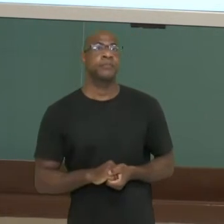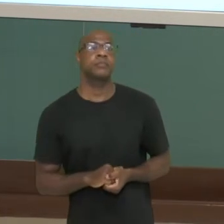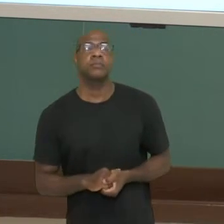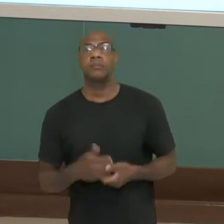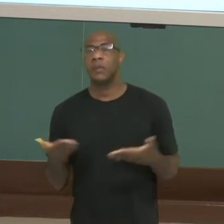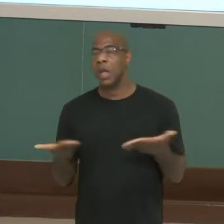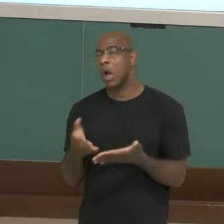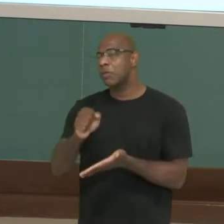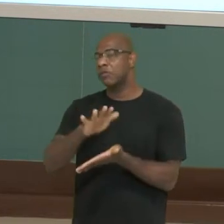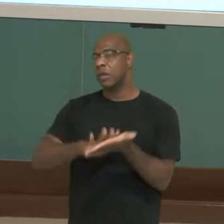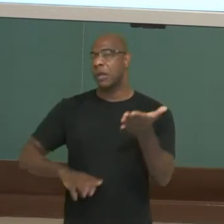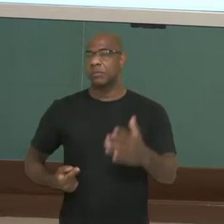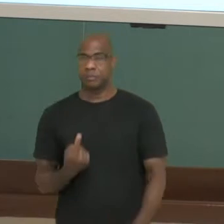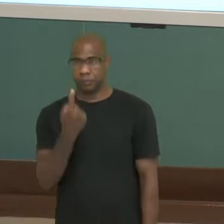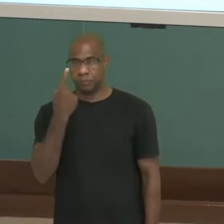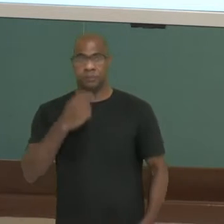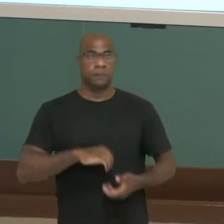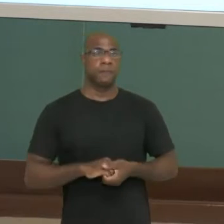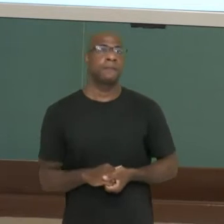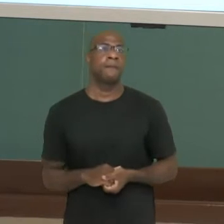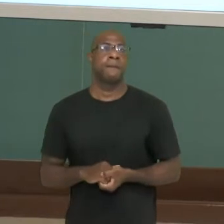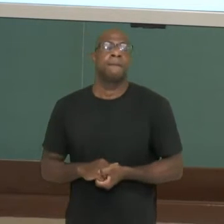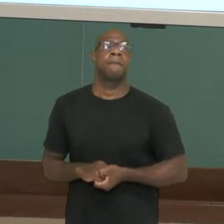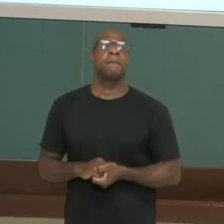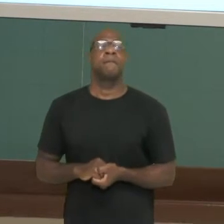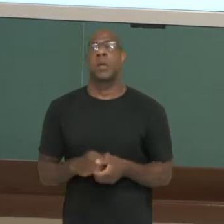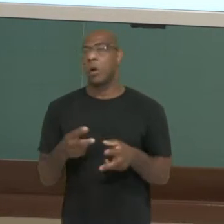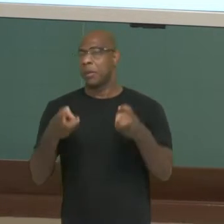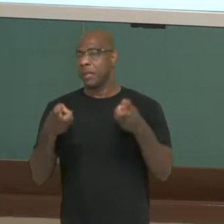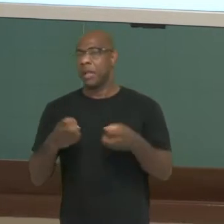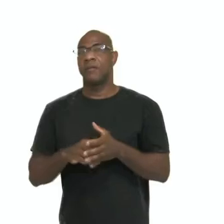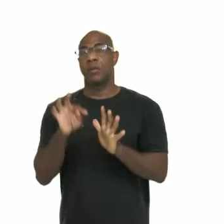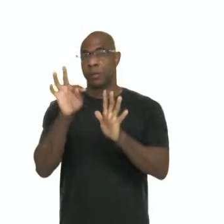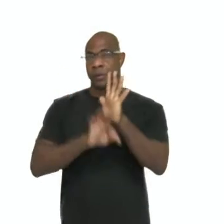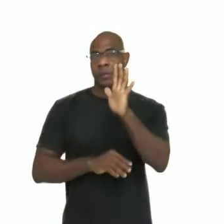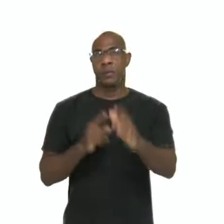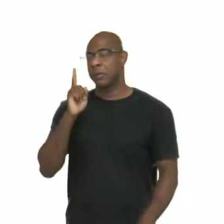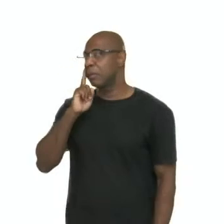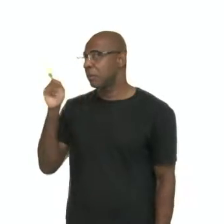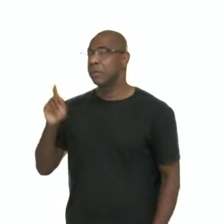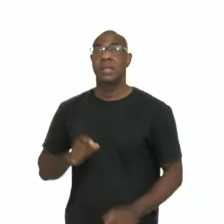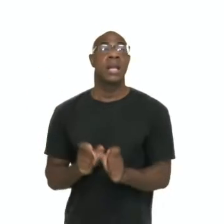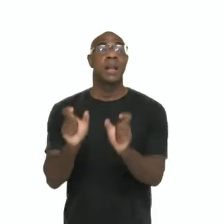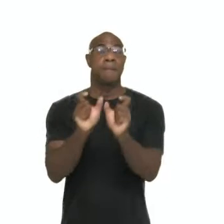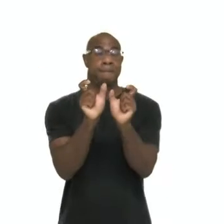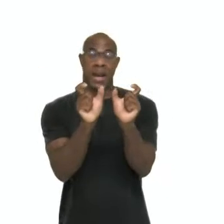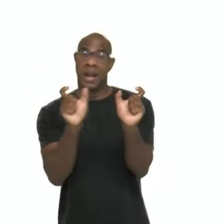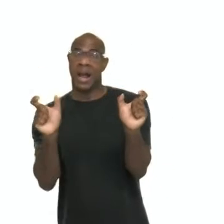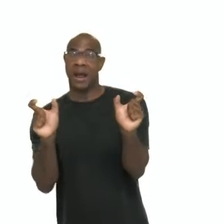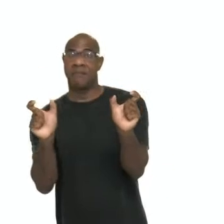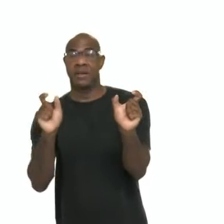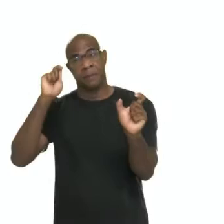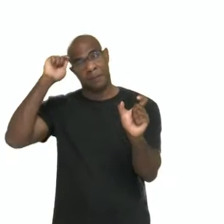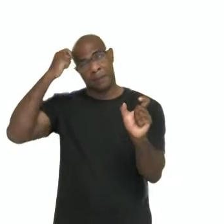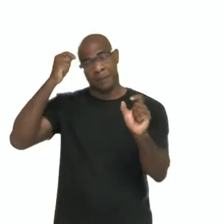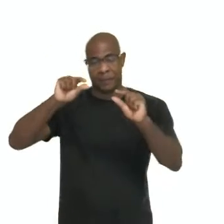Vamos à nossa primeira atividade. Observe o texto e as palavras em